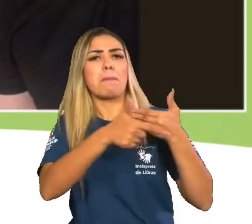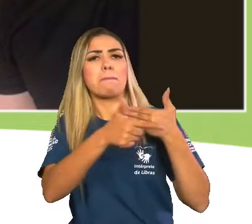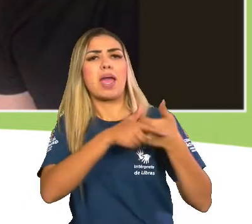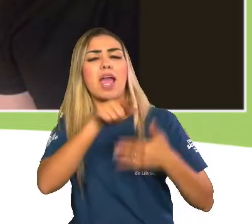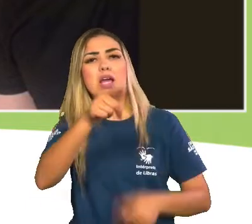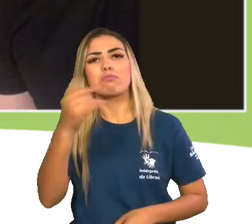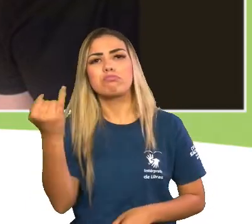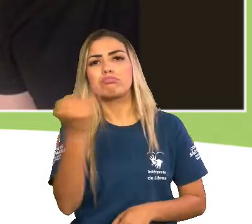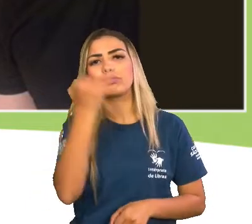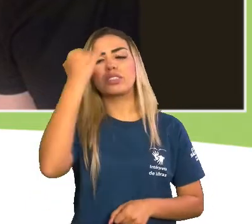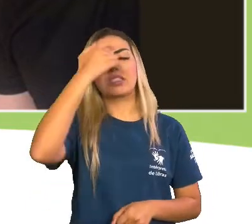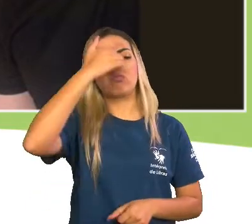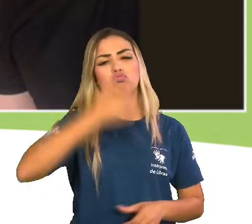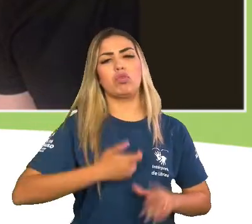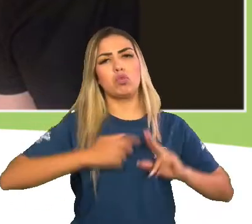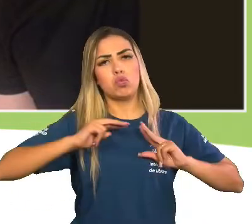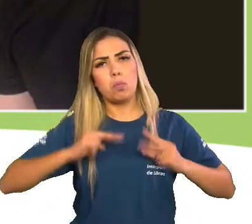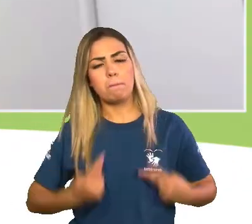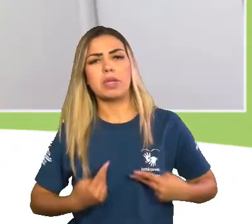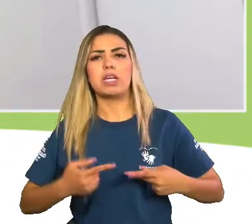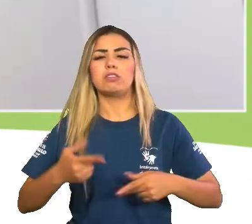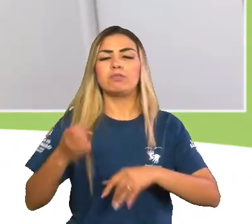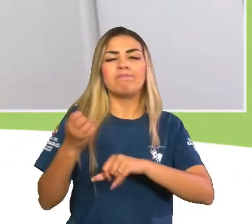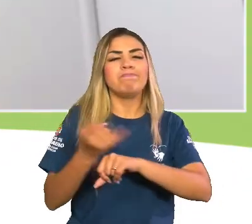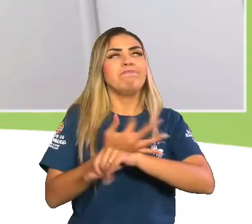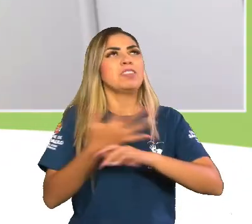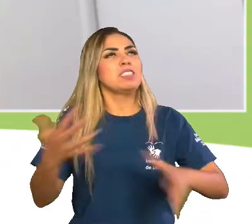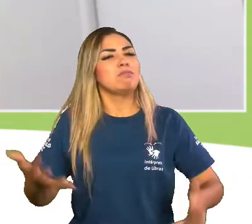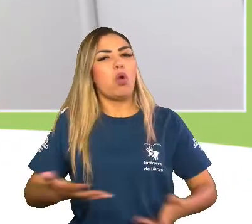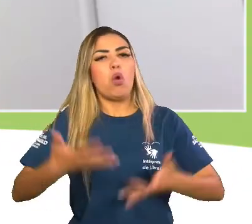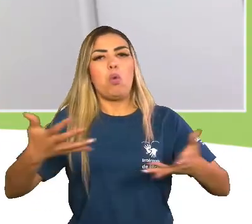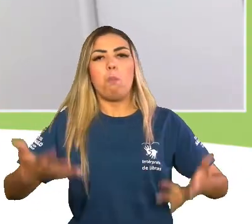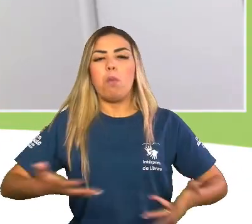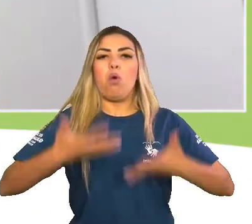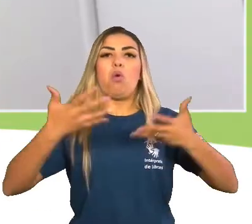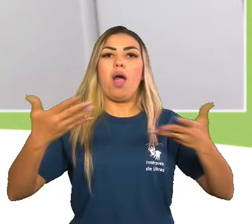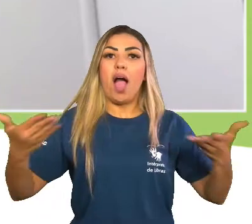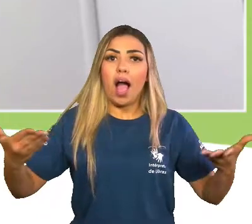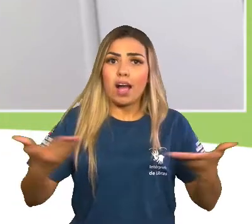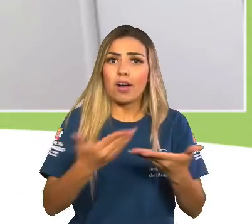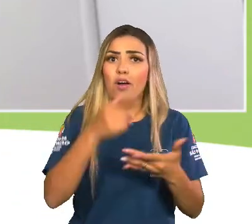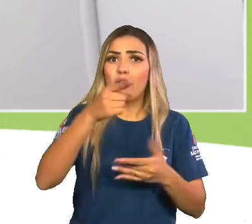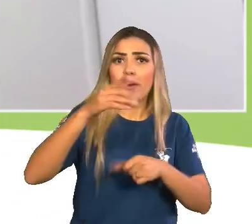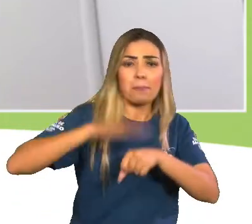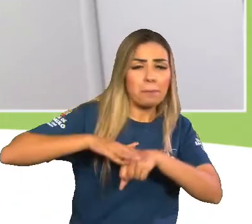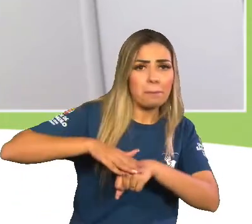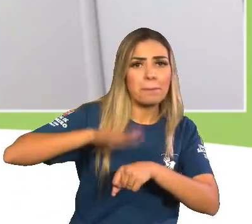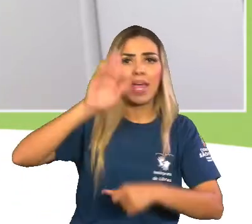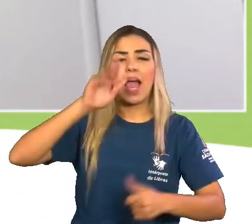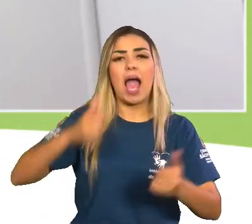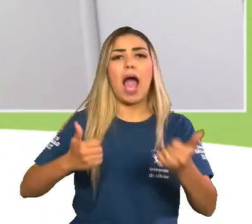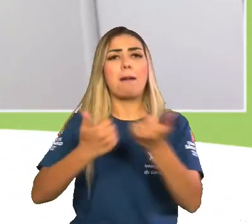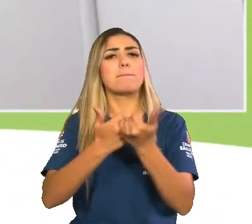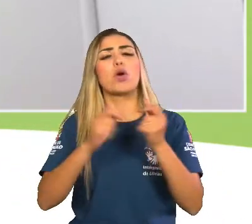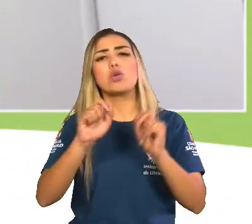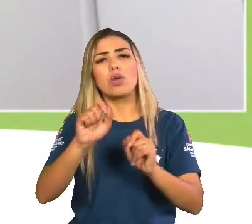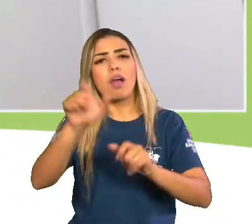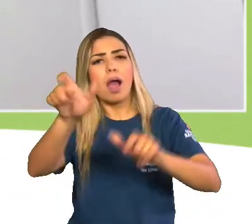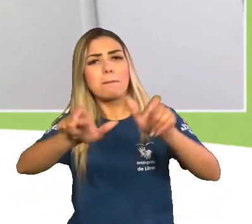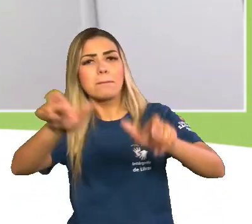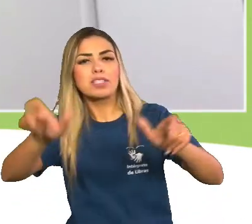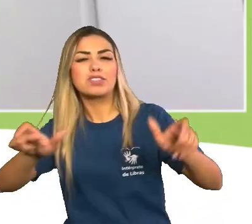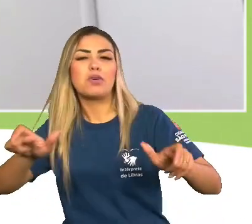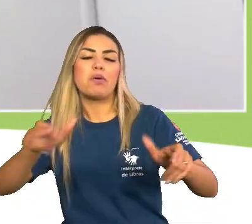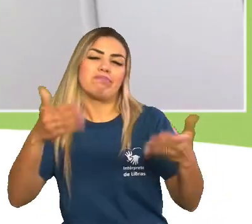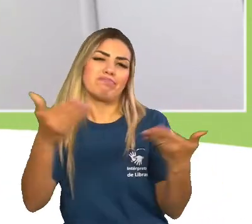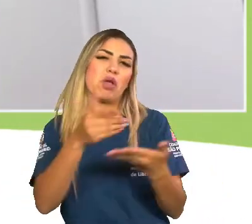como inspiração, e agora também cada vez mais contribuindo com tantas pessoas, né, na profissão que